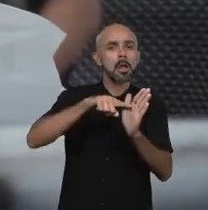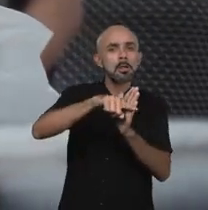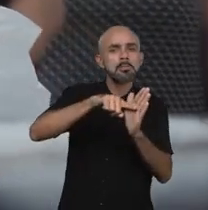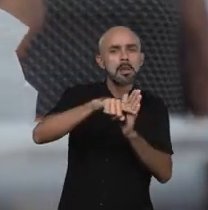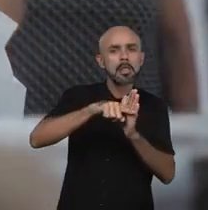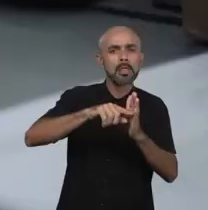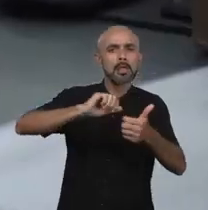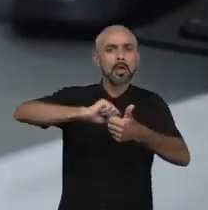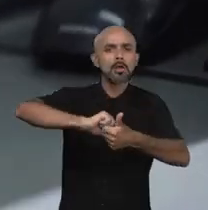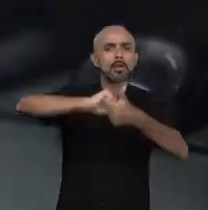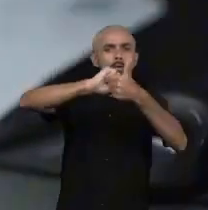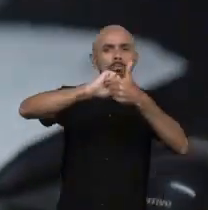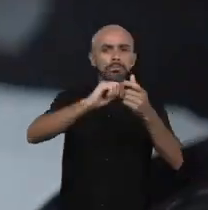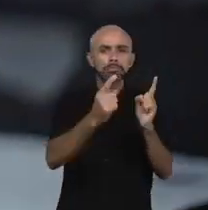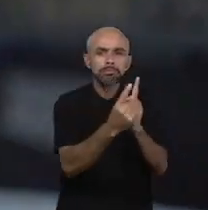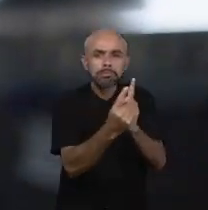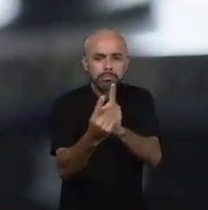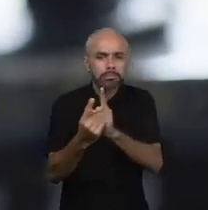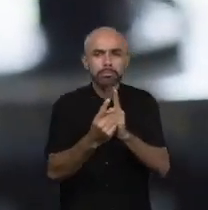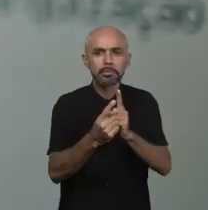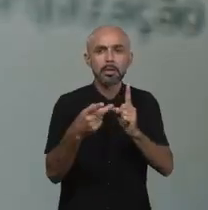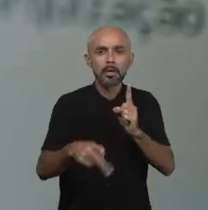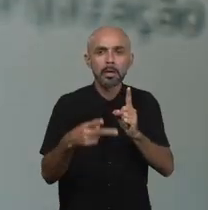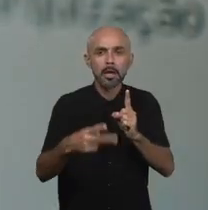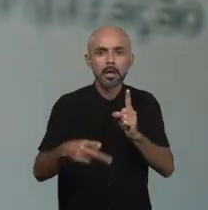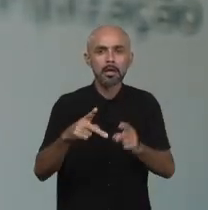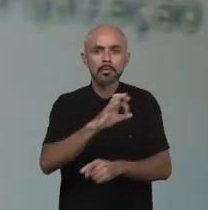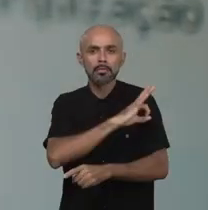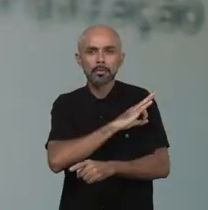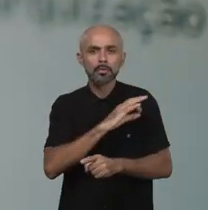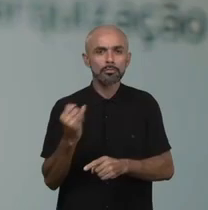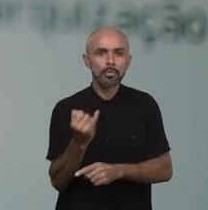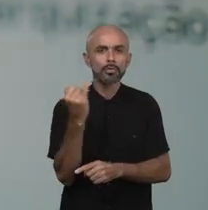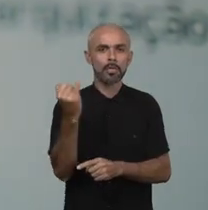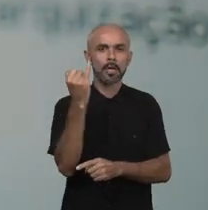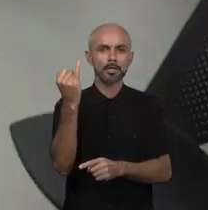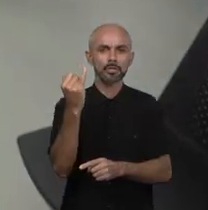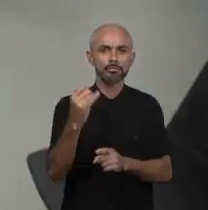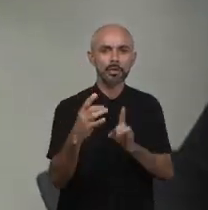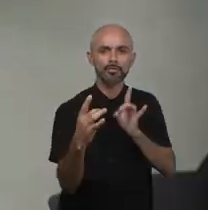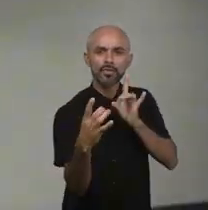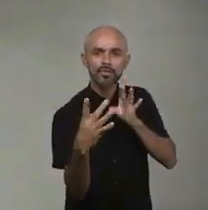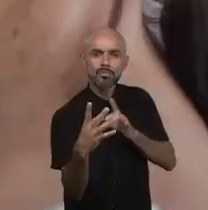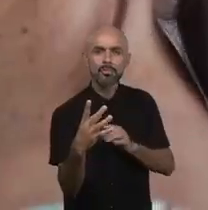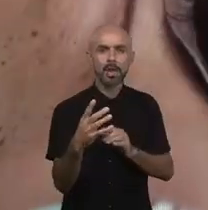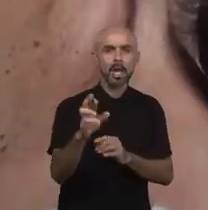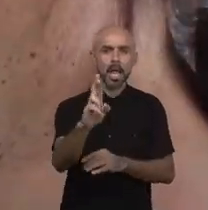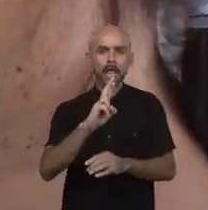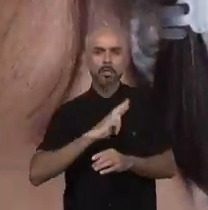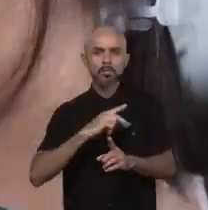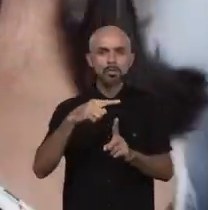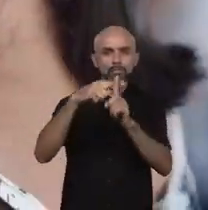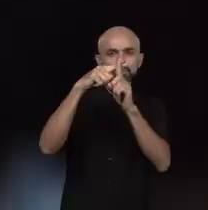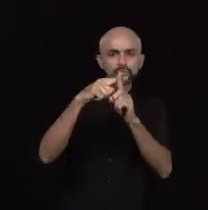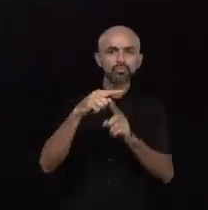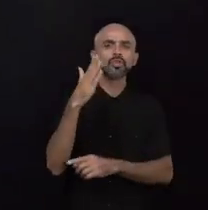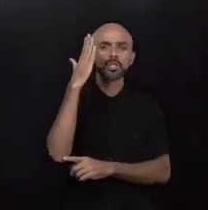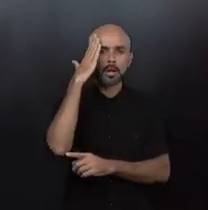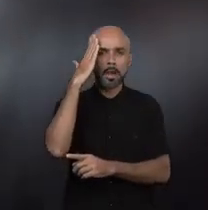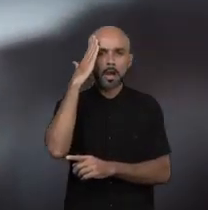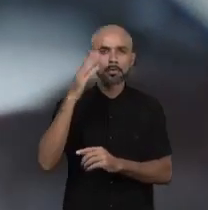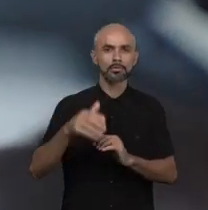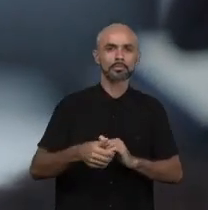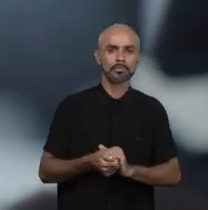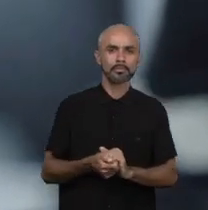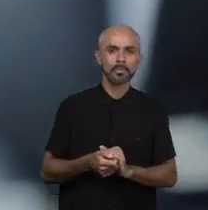me operar já. Nossas taxas de pesquisa de satisfação são muito elevadas, então a gente entende que nós estamos conseguindo oferecer um bom